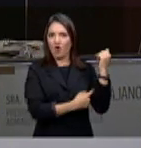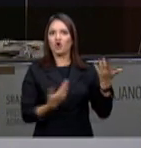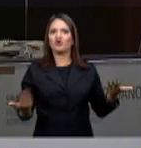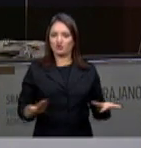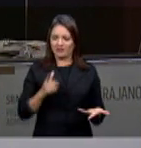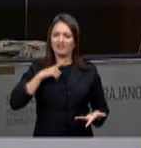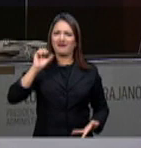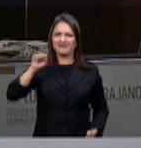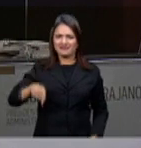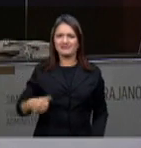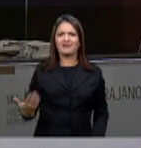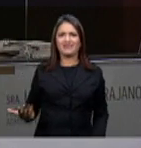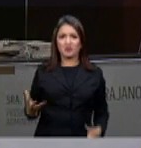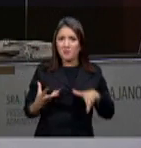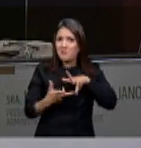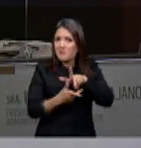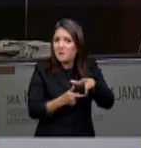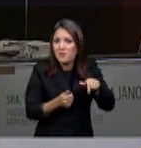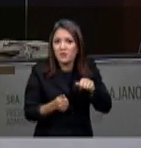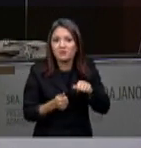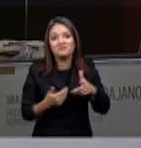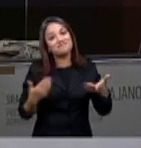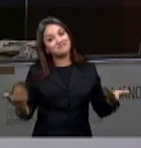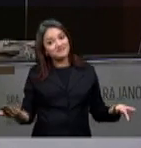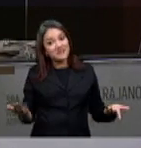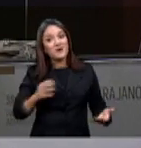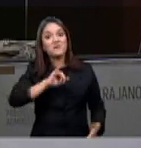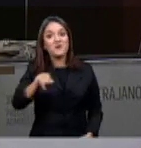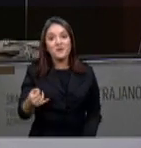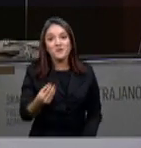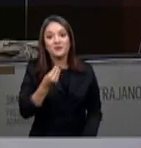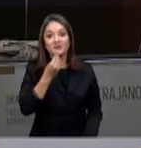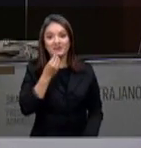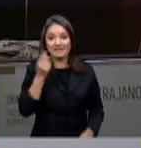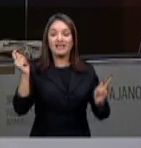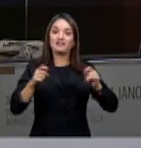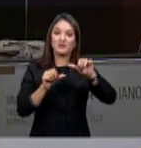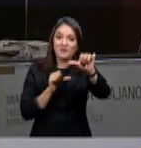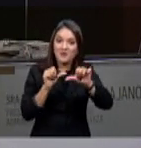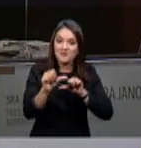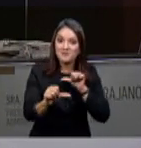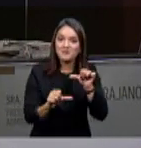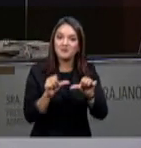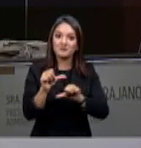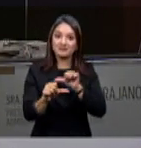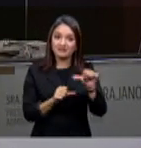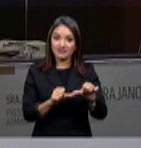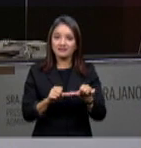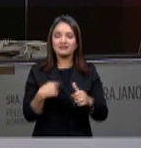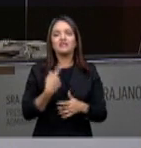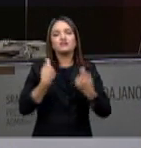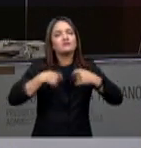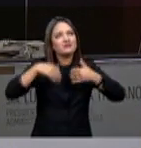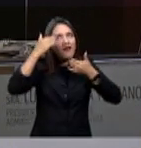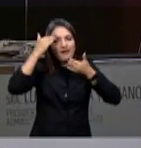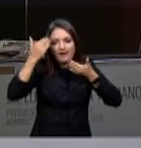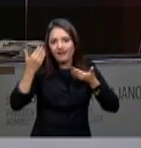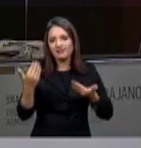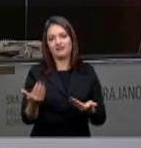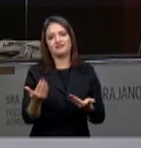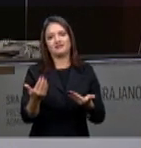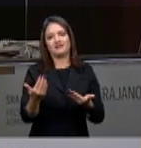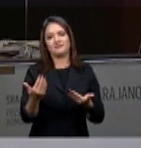no mundo inteiro Então esse é uma oportunidade para nós é uma mudança de ciclo o qual a gente tem que agradecer muito